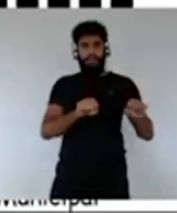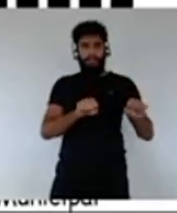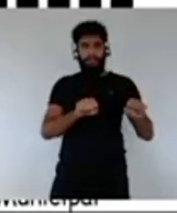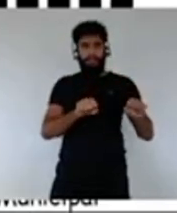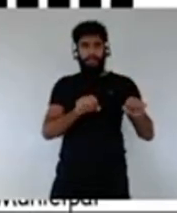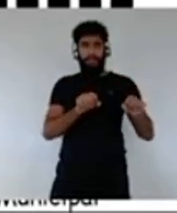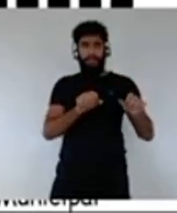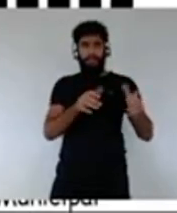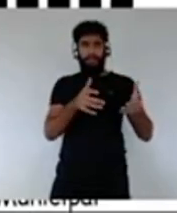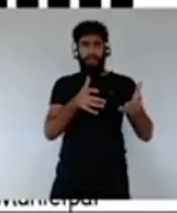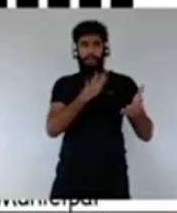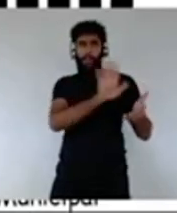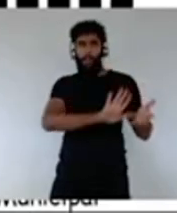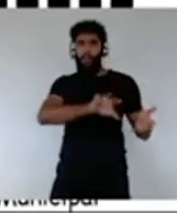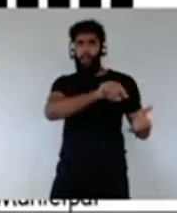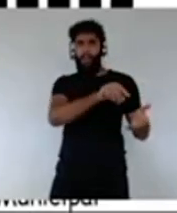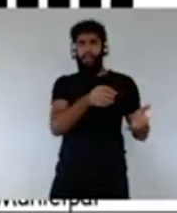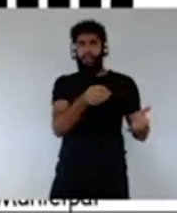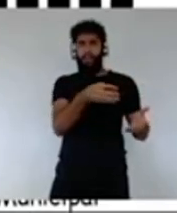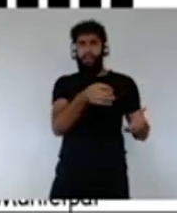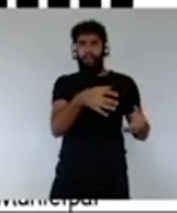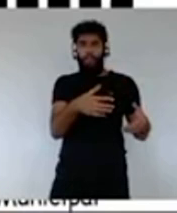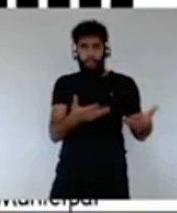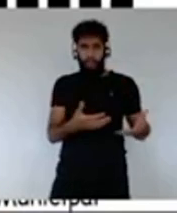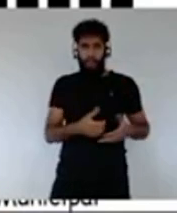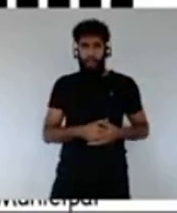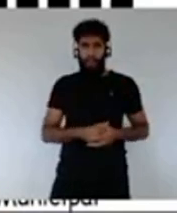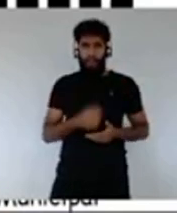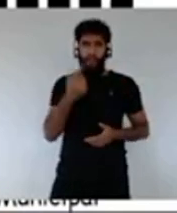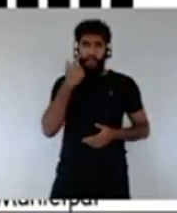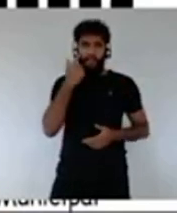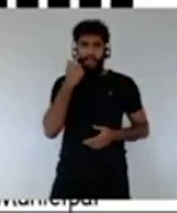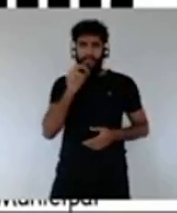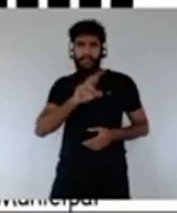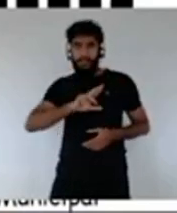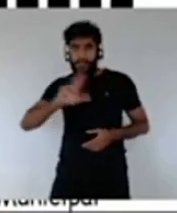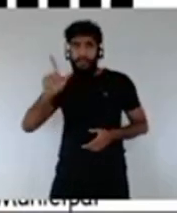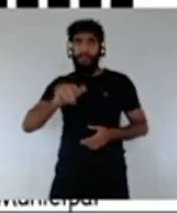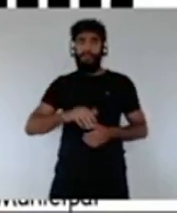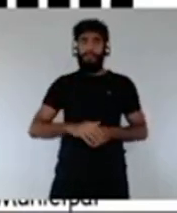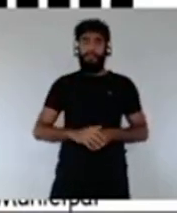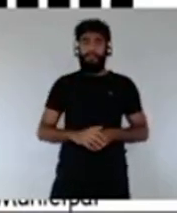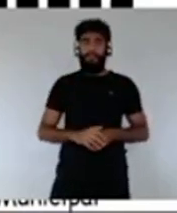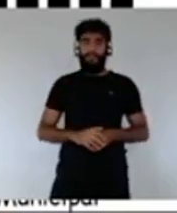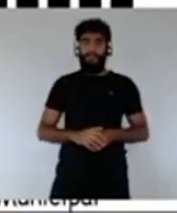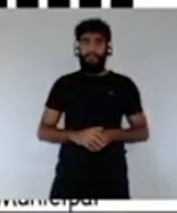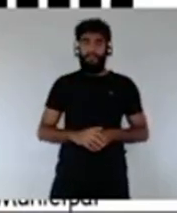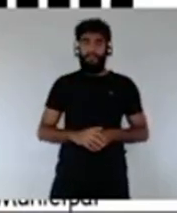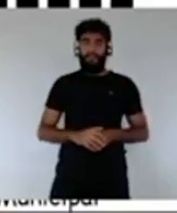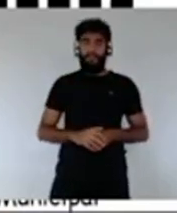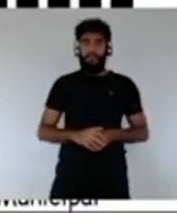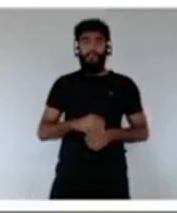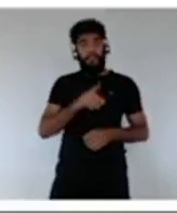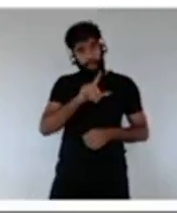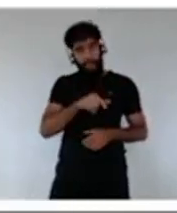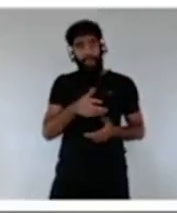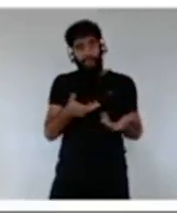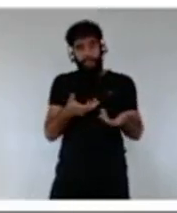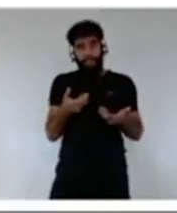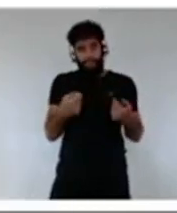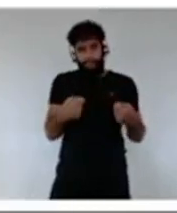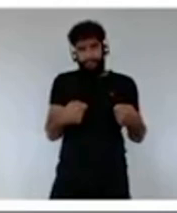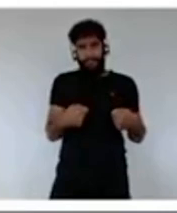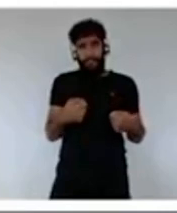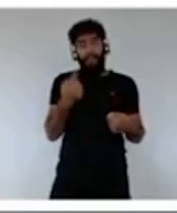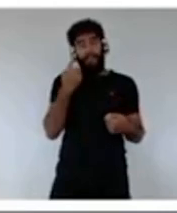pandemia propõe para a gente, de pensar de maneira diferente as ILPIs. E é isso, gente, que nós vamos